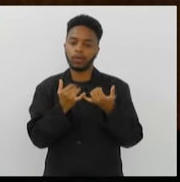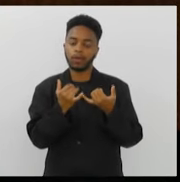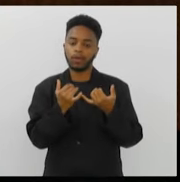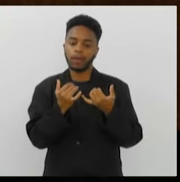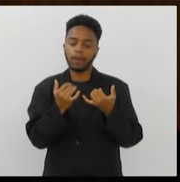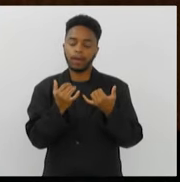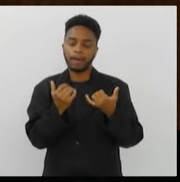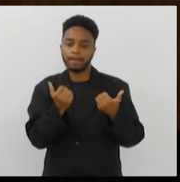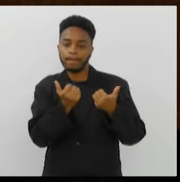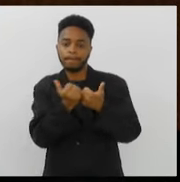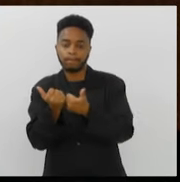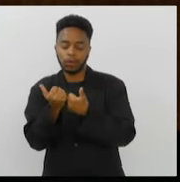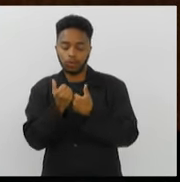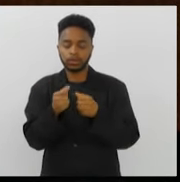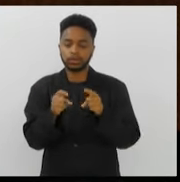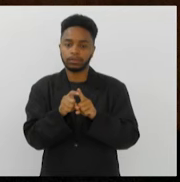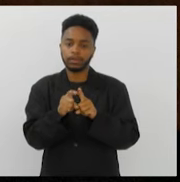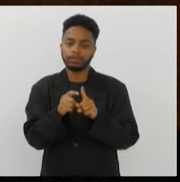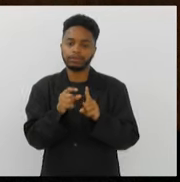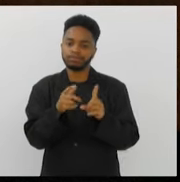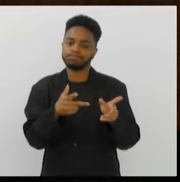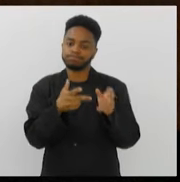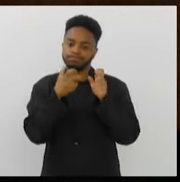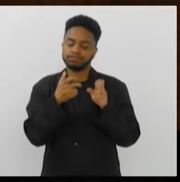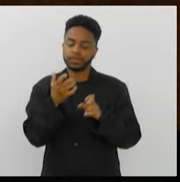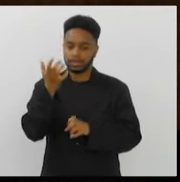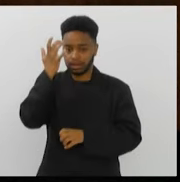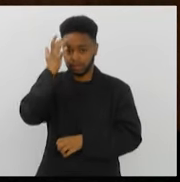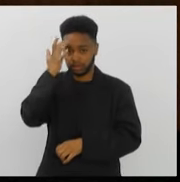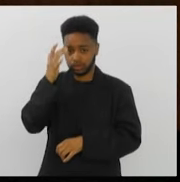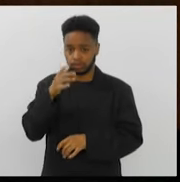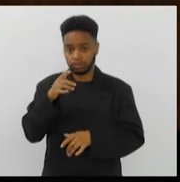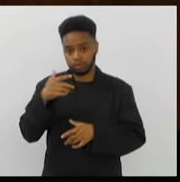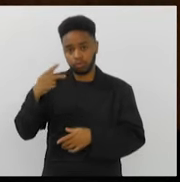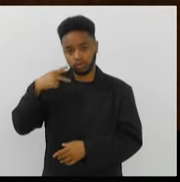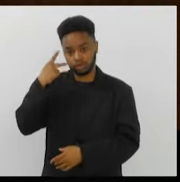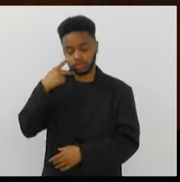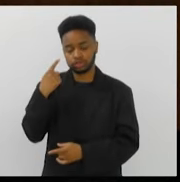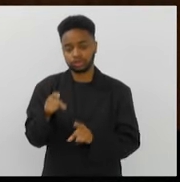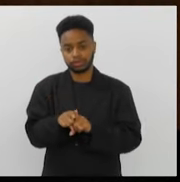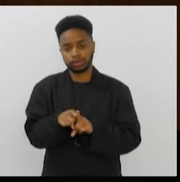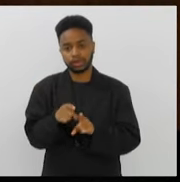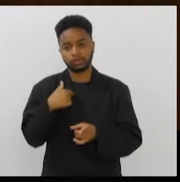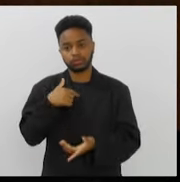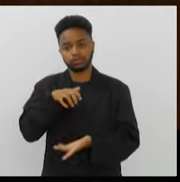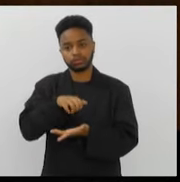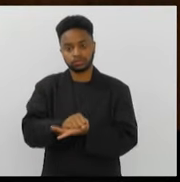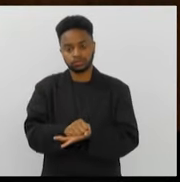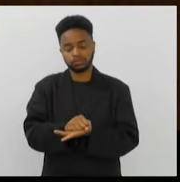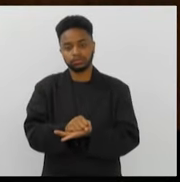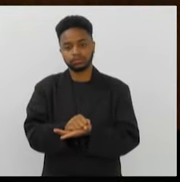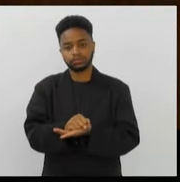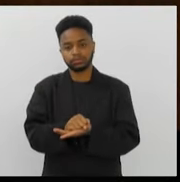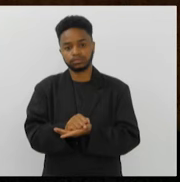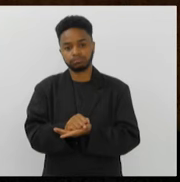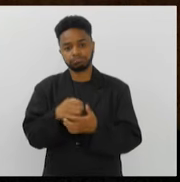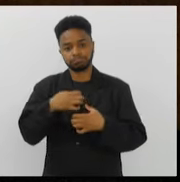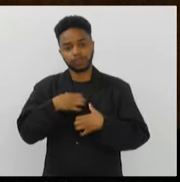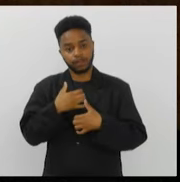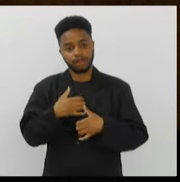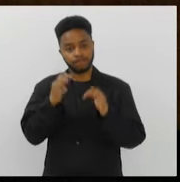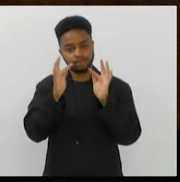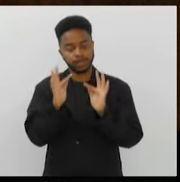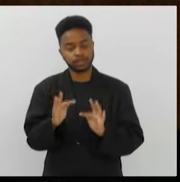um reconhecimento político, até uma maturidade política. E também fazer aqui o registro com muita satisfação,